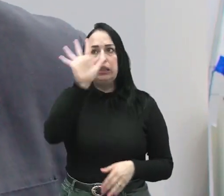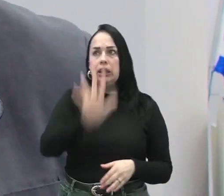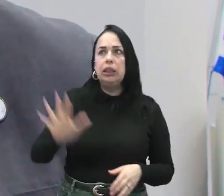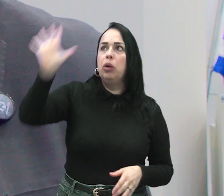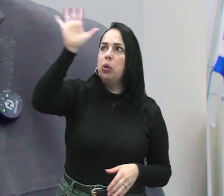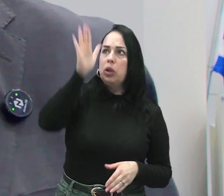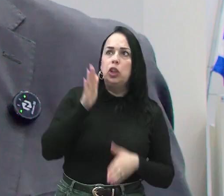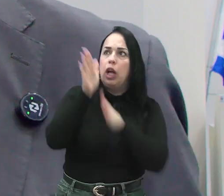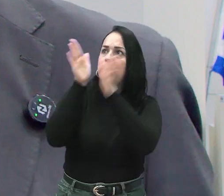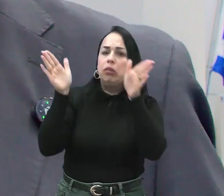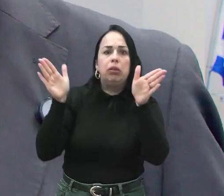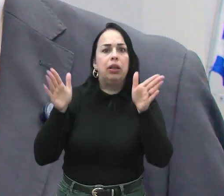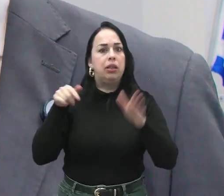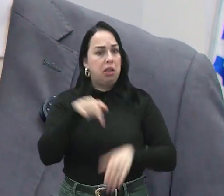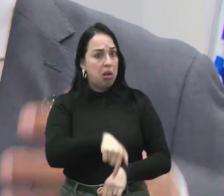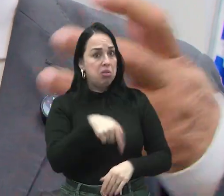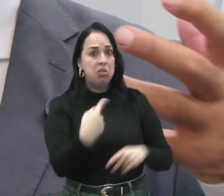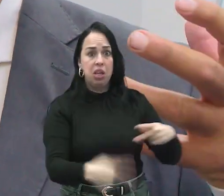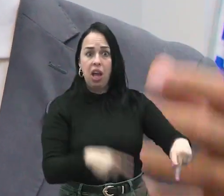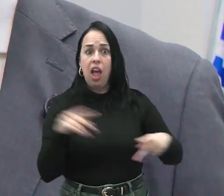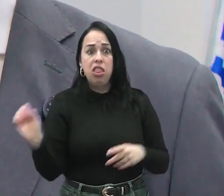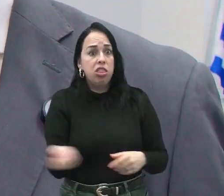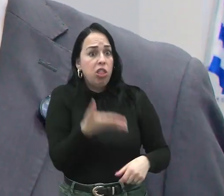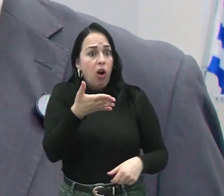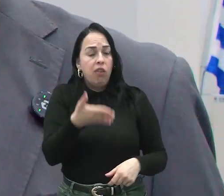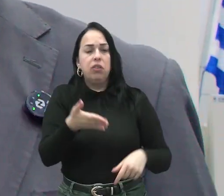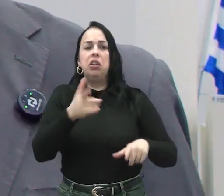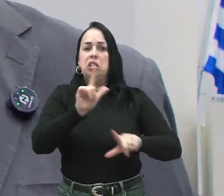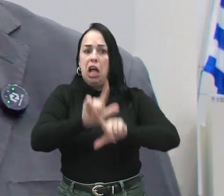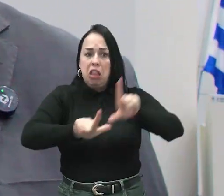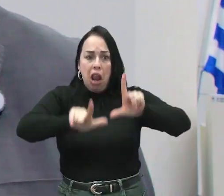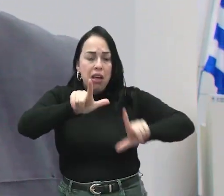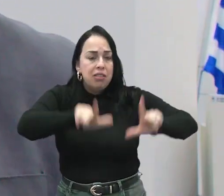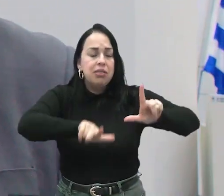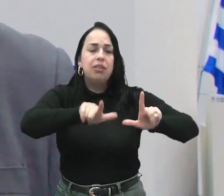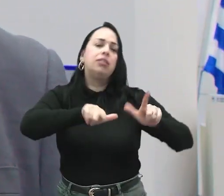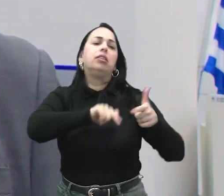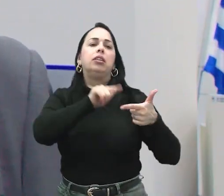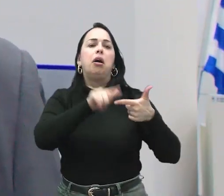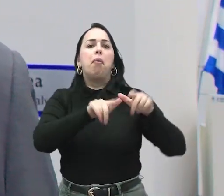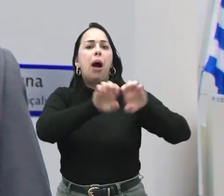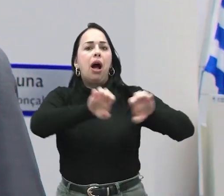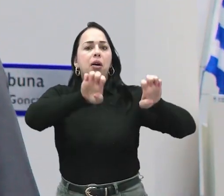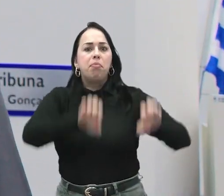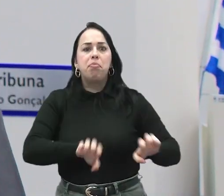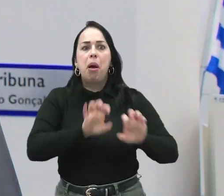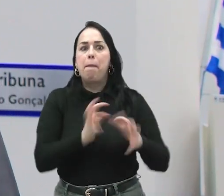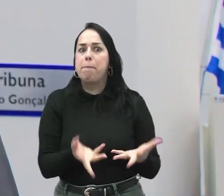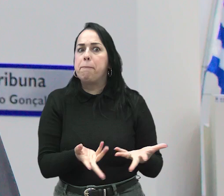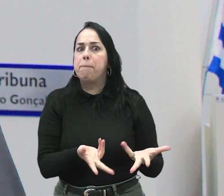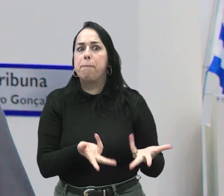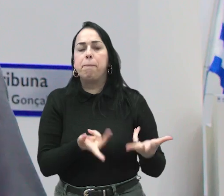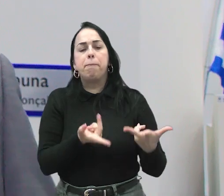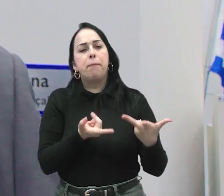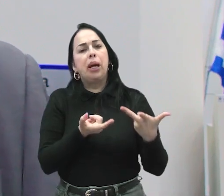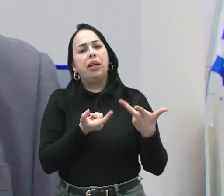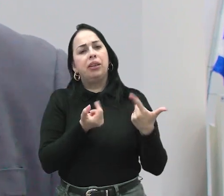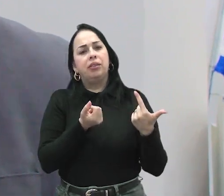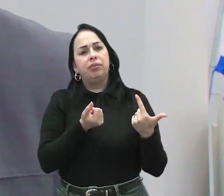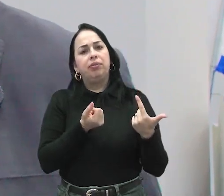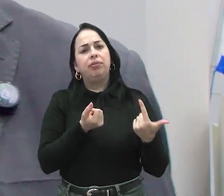do Brasil e aqui é um modelo inovador. Sistema de televisão, uma